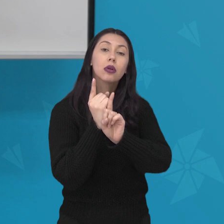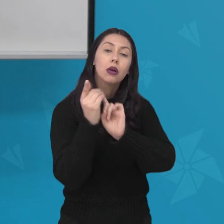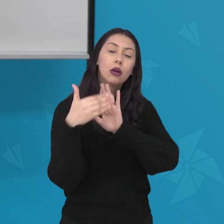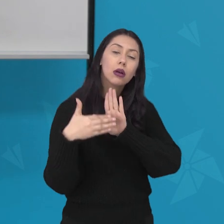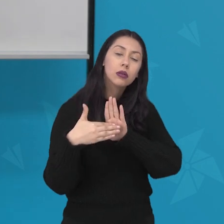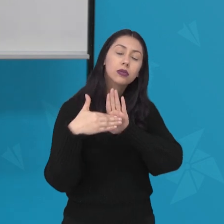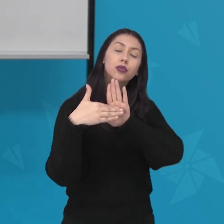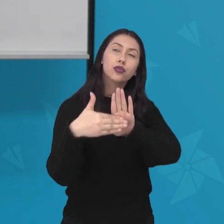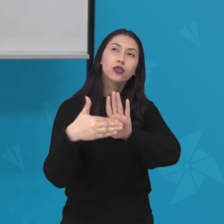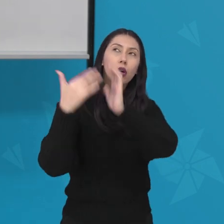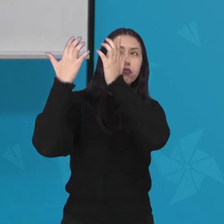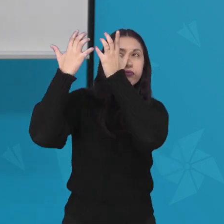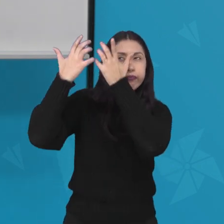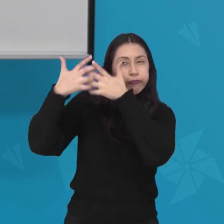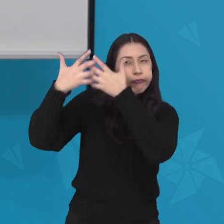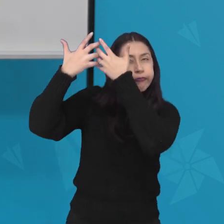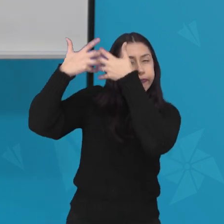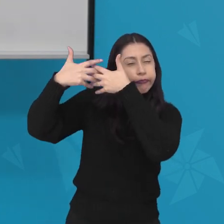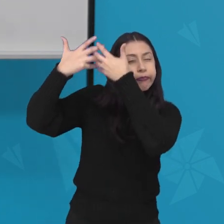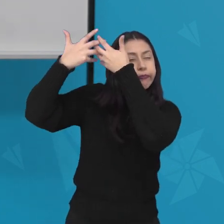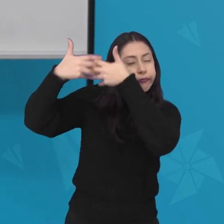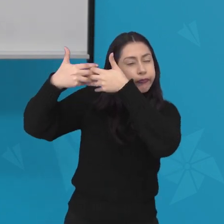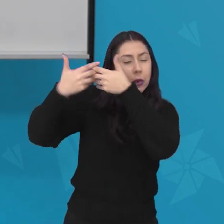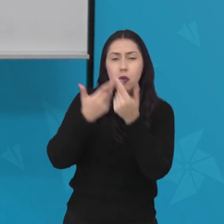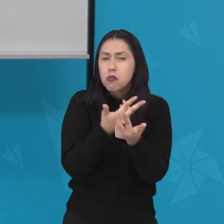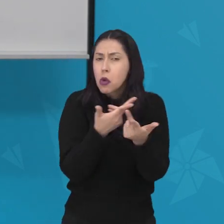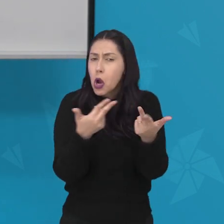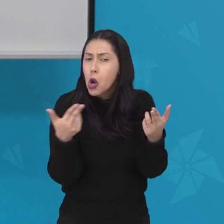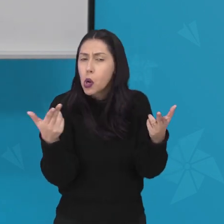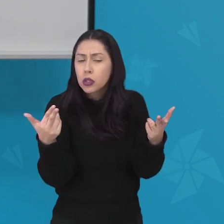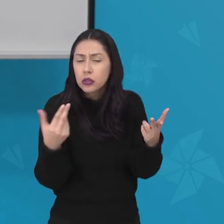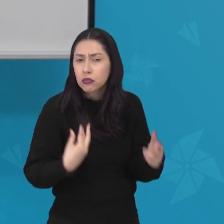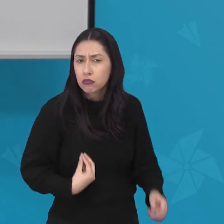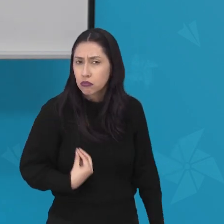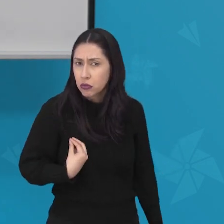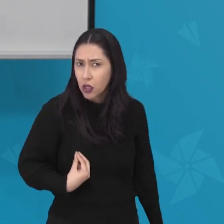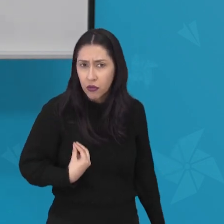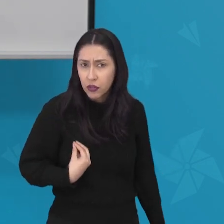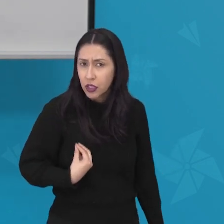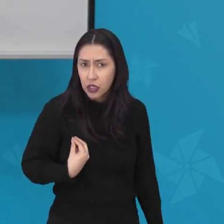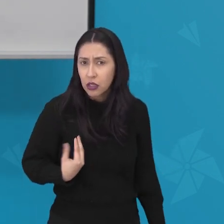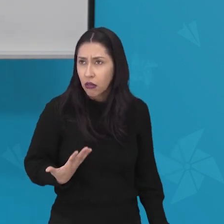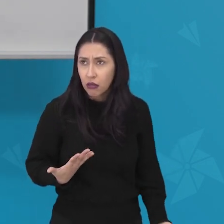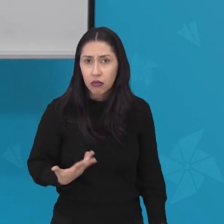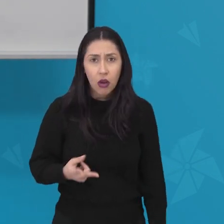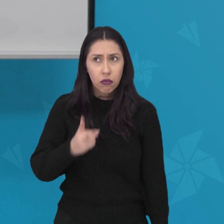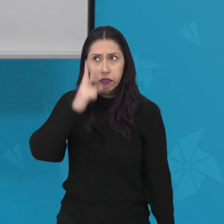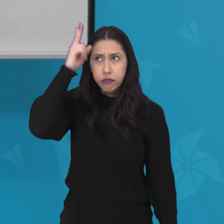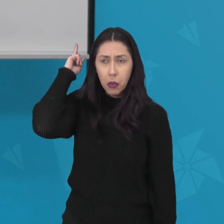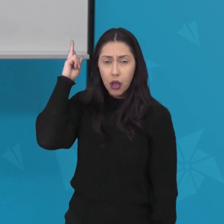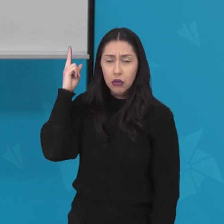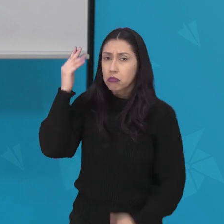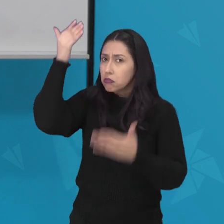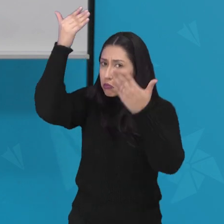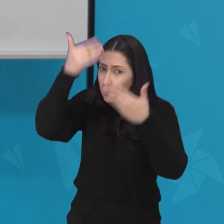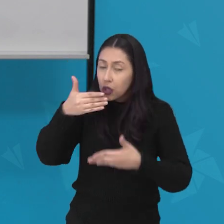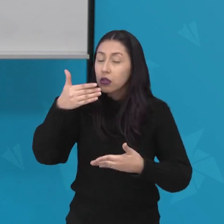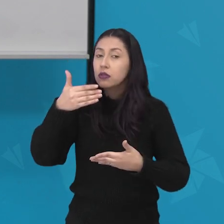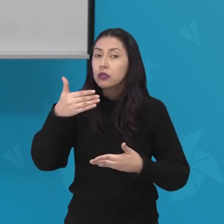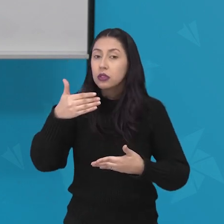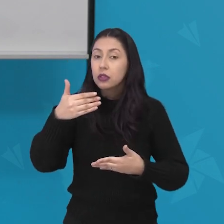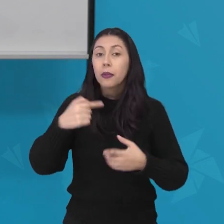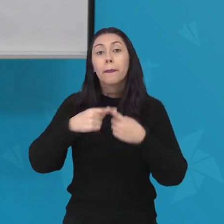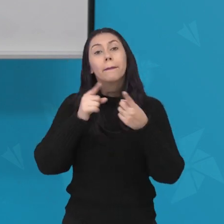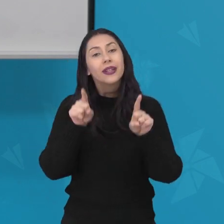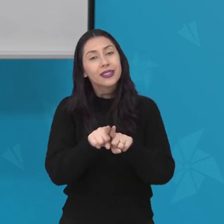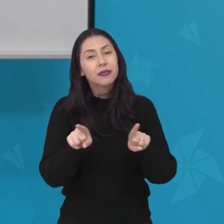encontro ajude vocês a pensar não apenas as questões que vocês andam enfrentando nos vestibulares, nas provas da